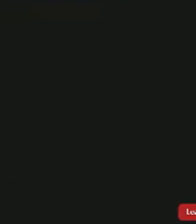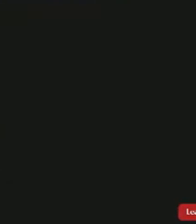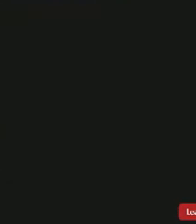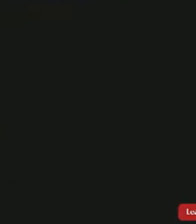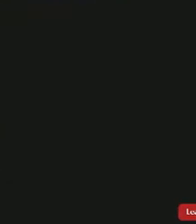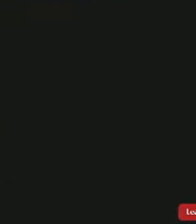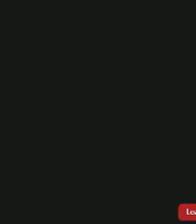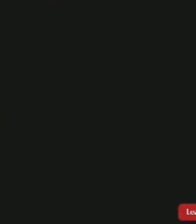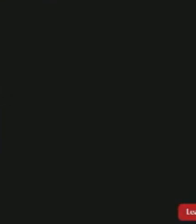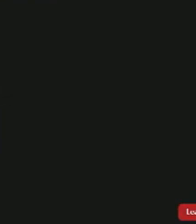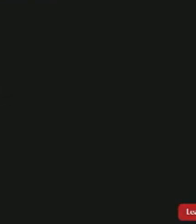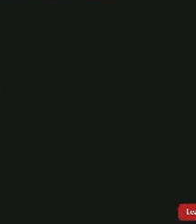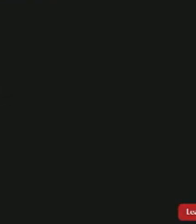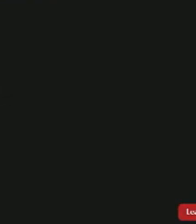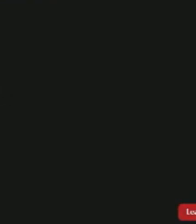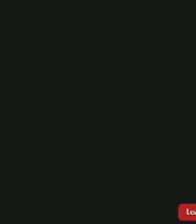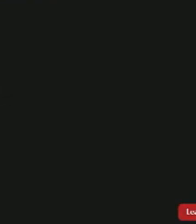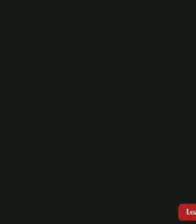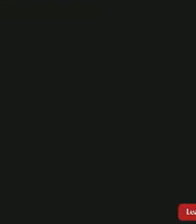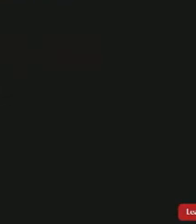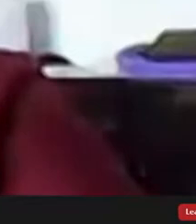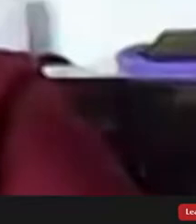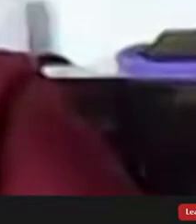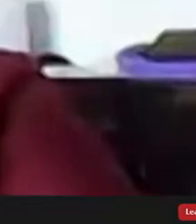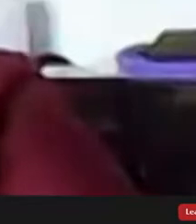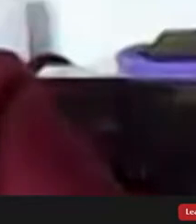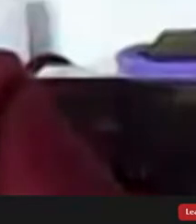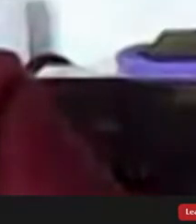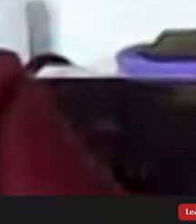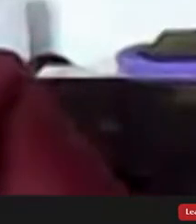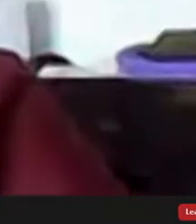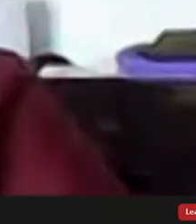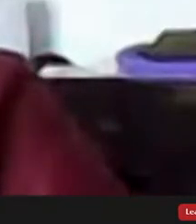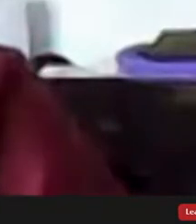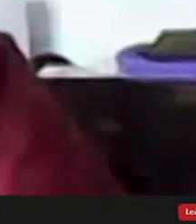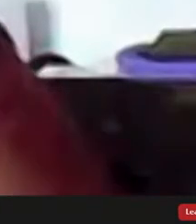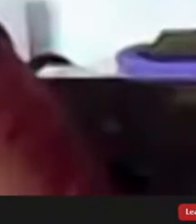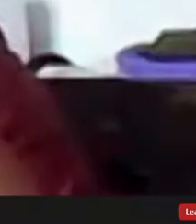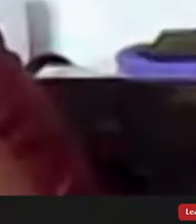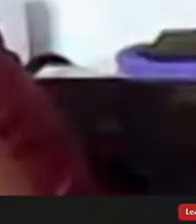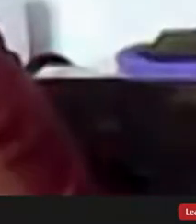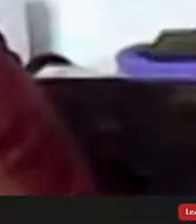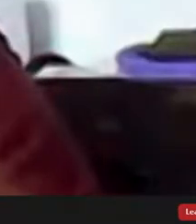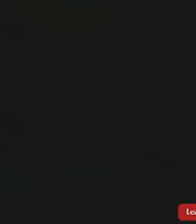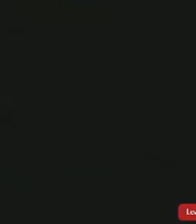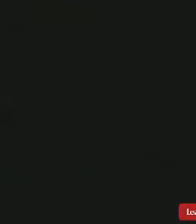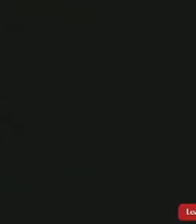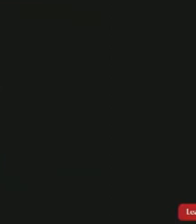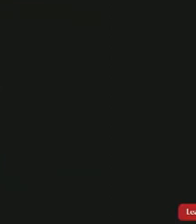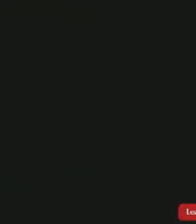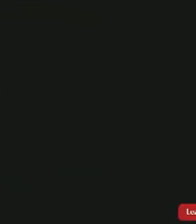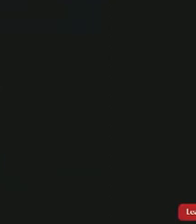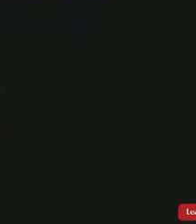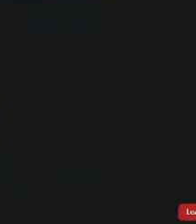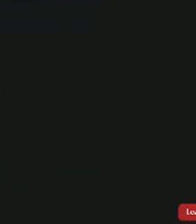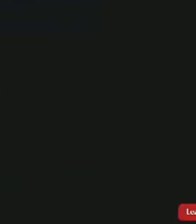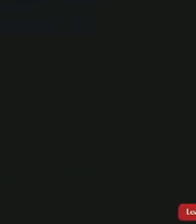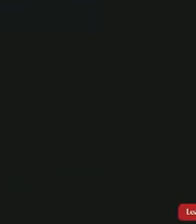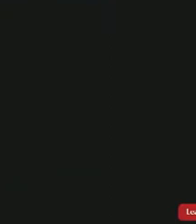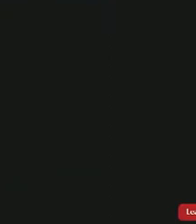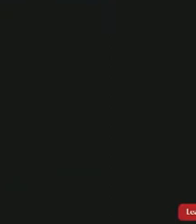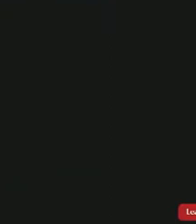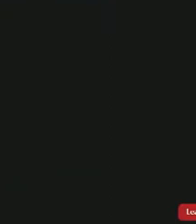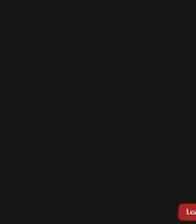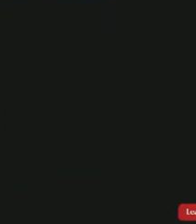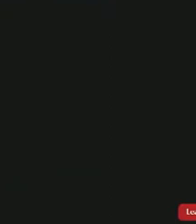Obrigado, deputado Valdeque. E, bom, registro aqui presença também da assessoria da deputada Zeidan, da Defensoria